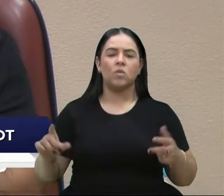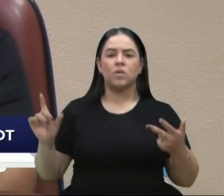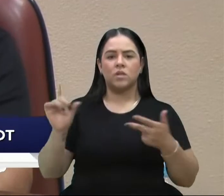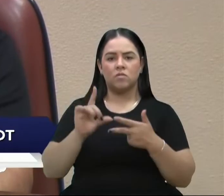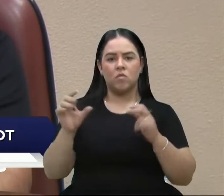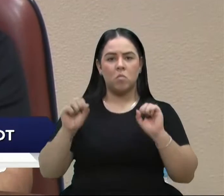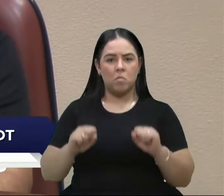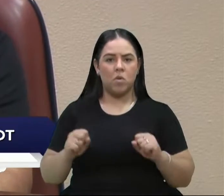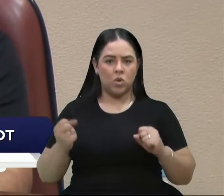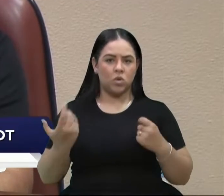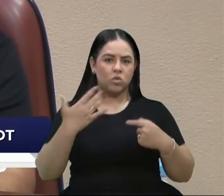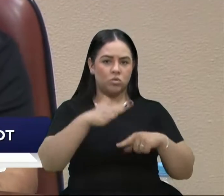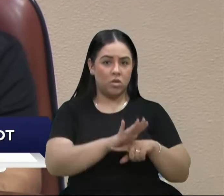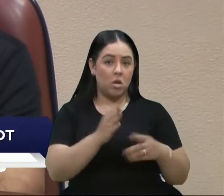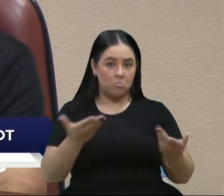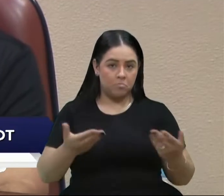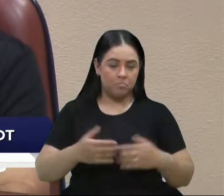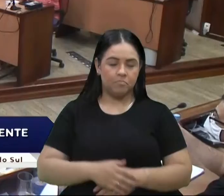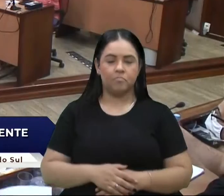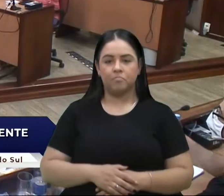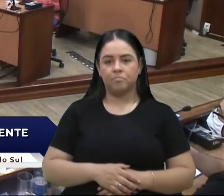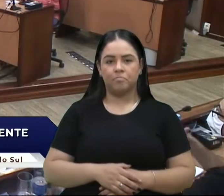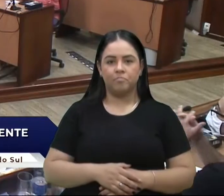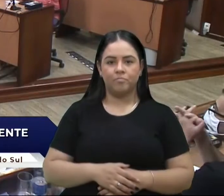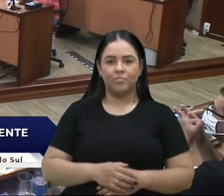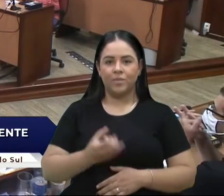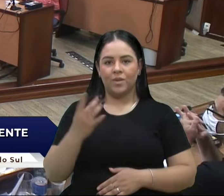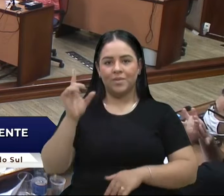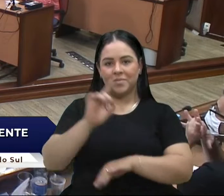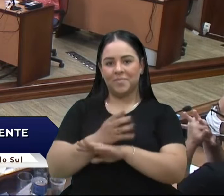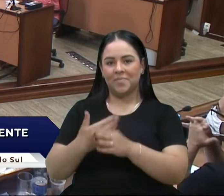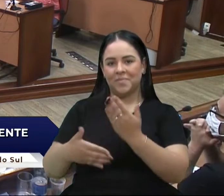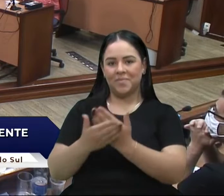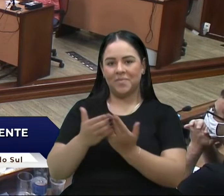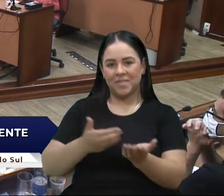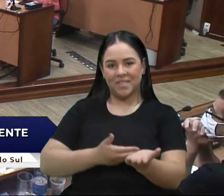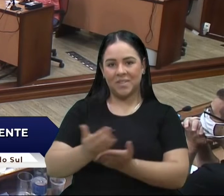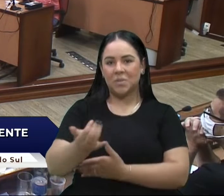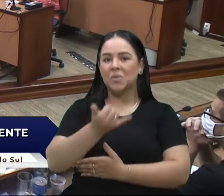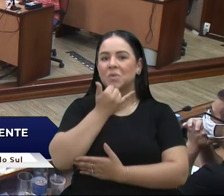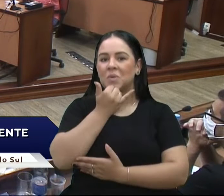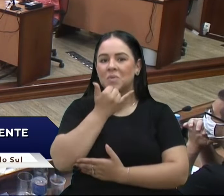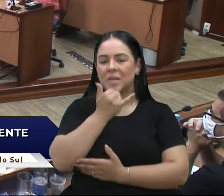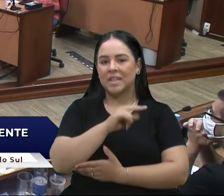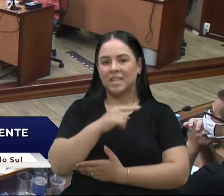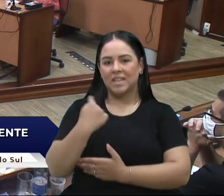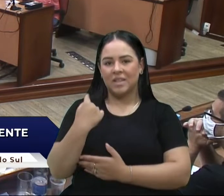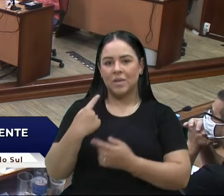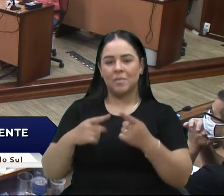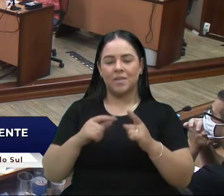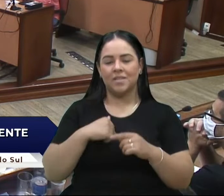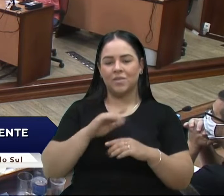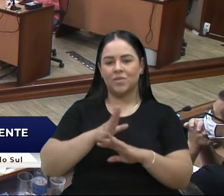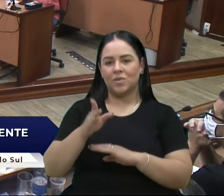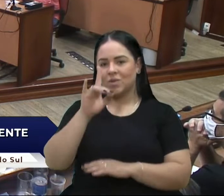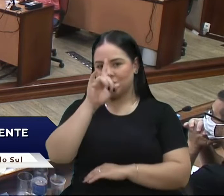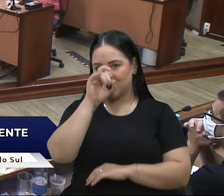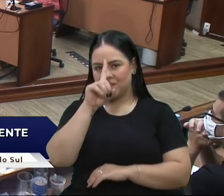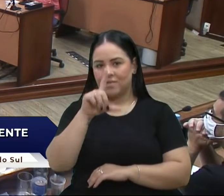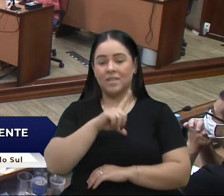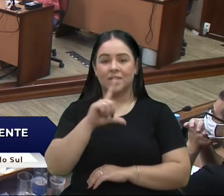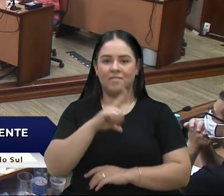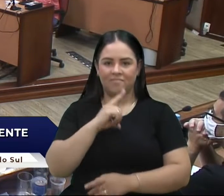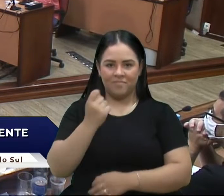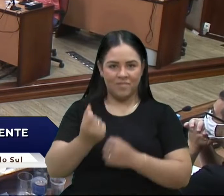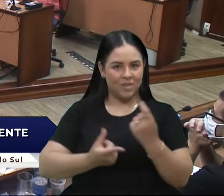contribuir? Bom dia a todos. Inicialmente, eu quero me desculpar pelo atraso, mas eu estava no hospital e o hospital tem desses